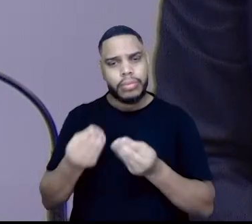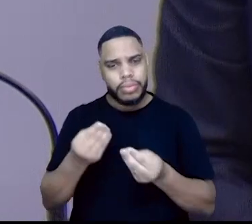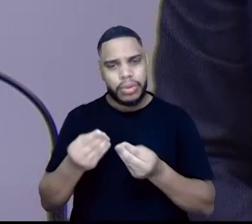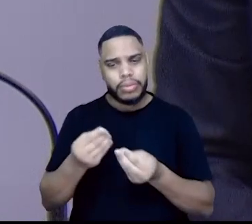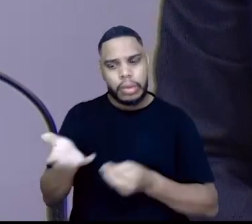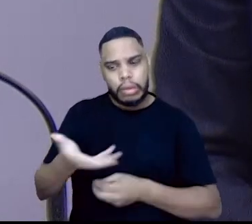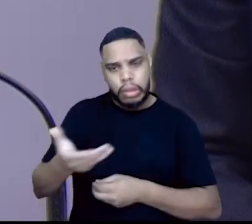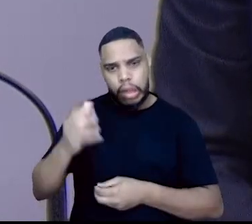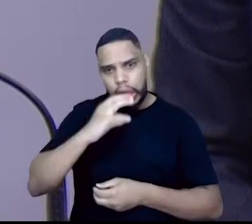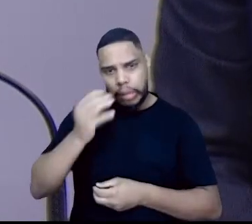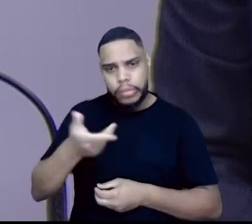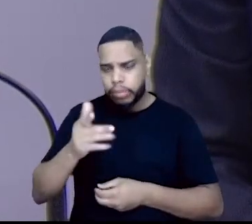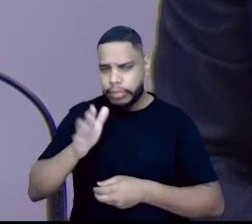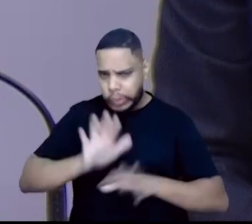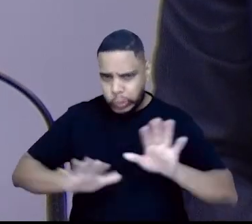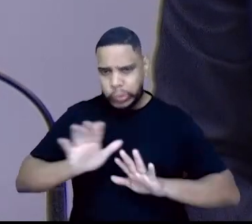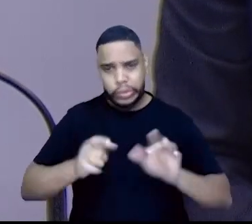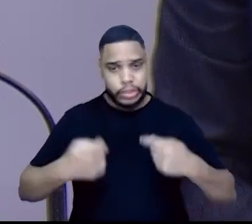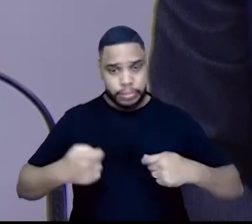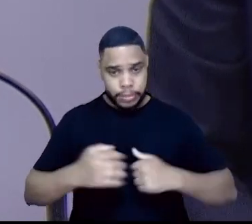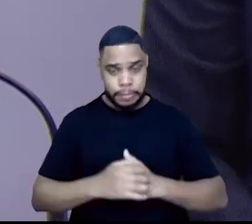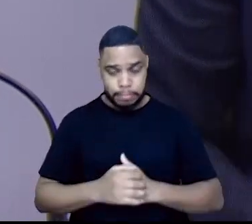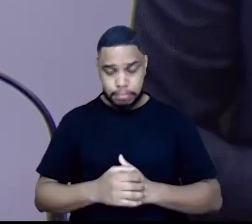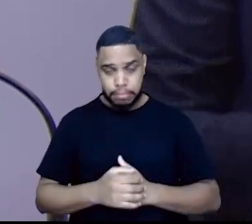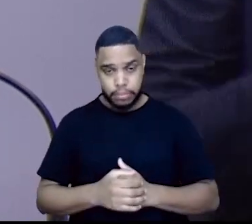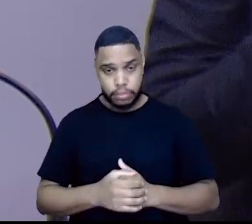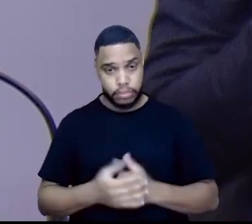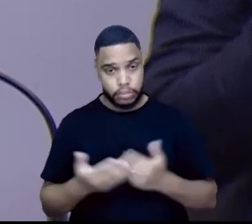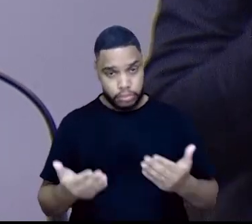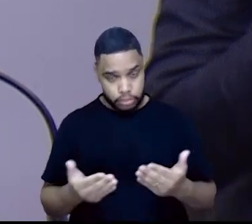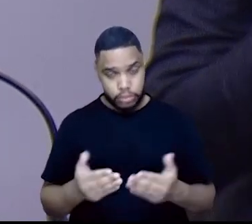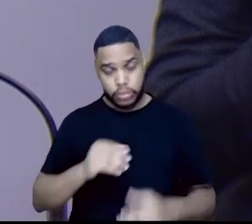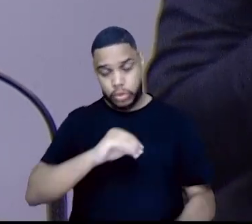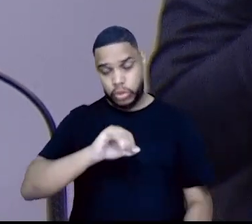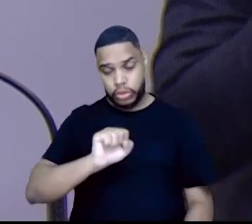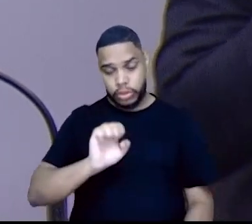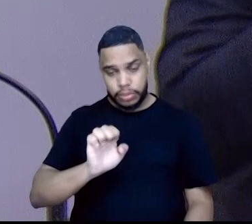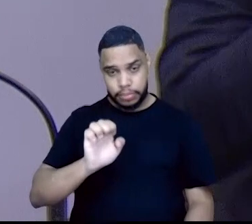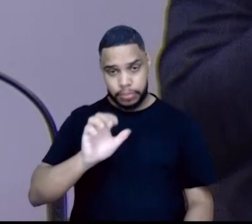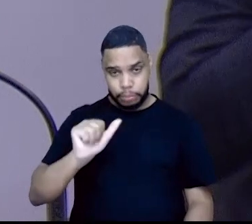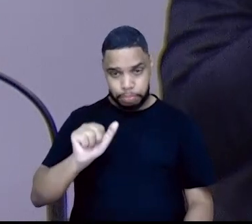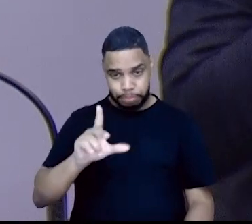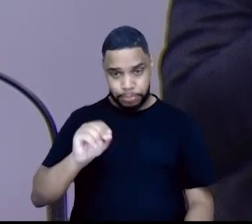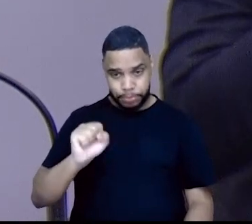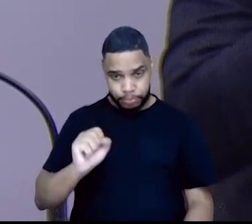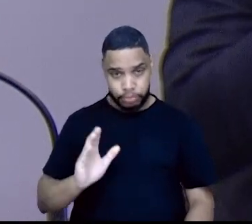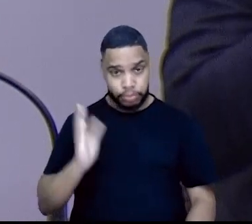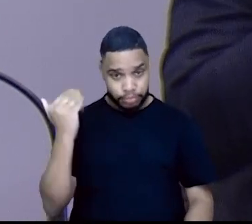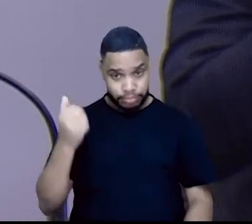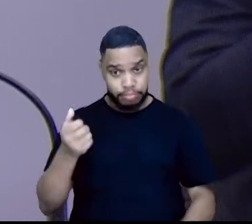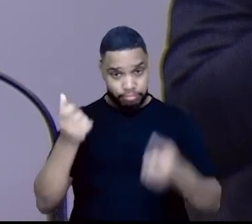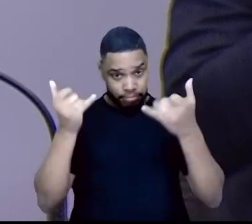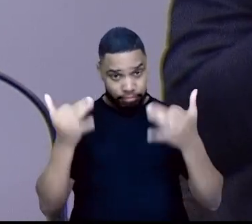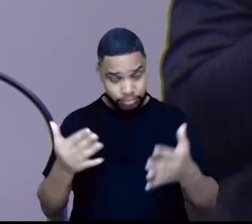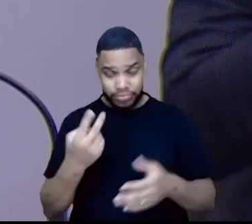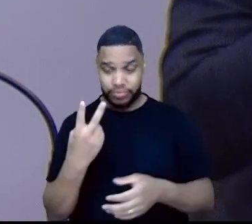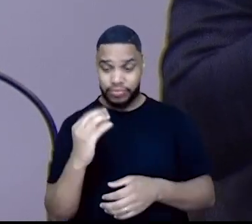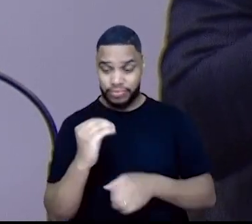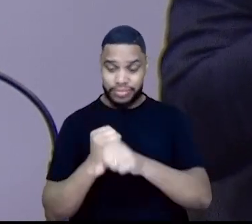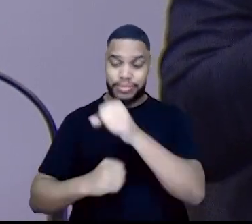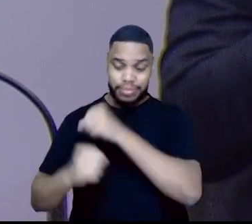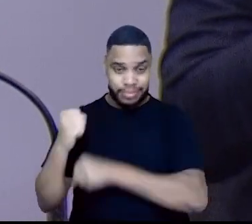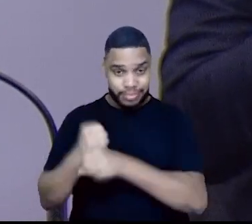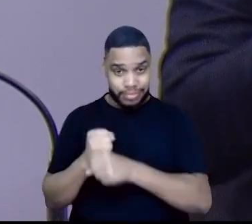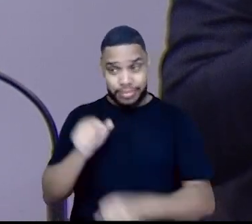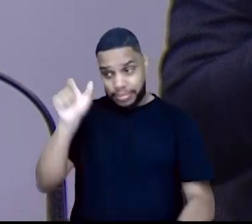aceleração. A esse respeito, José Carlos Barbosa Moreira já afirmava, há mais de 20 anos, que,